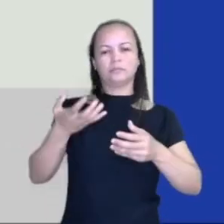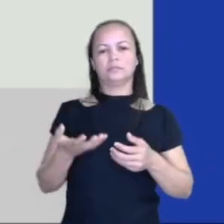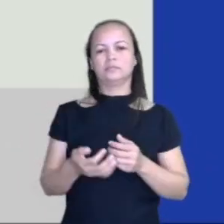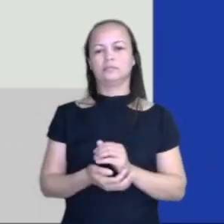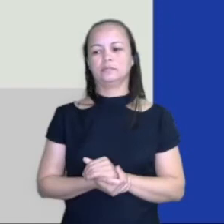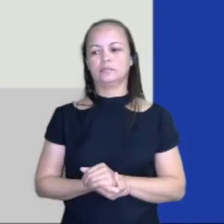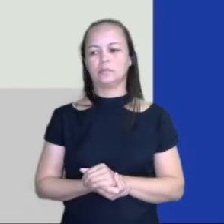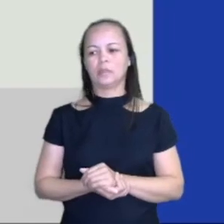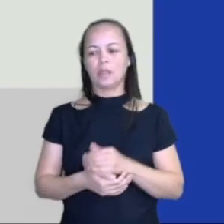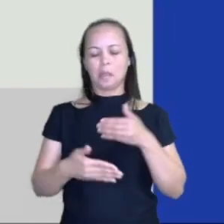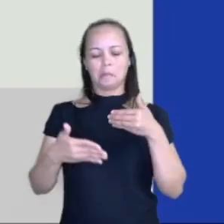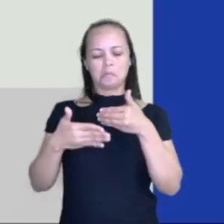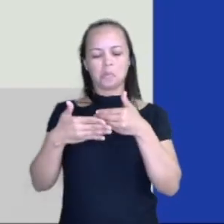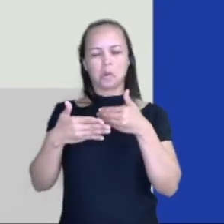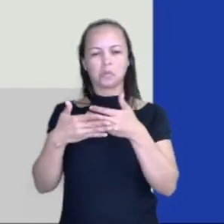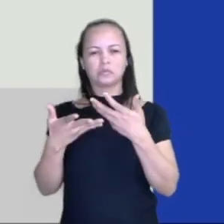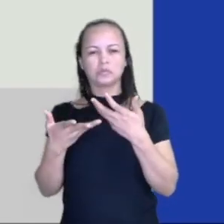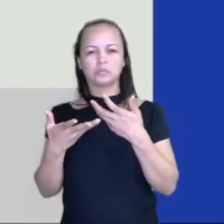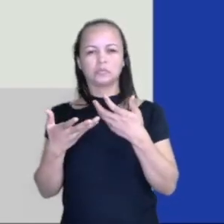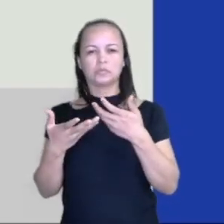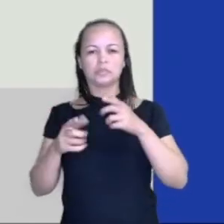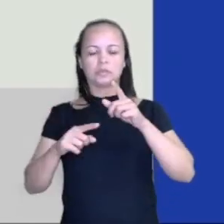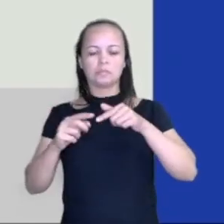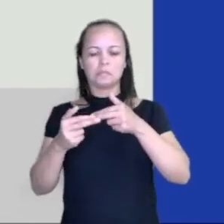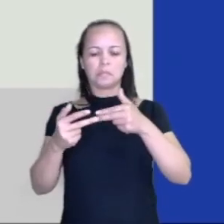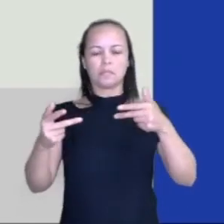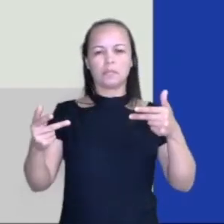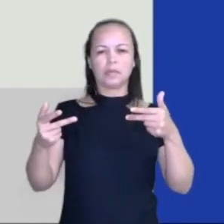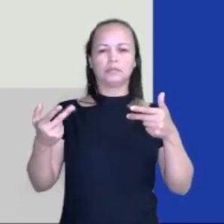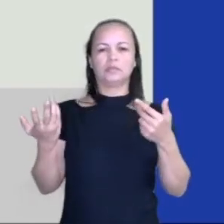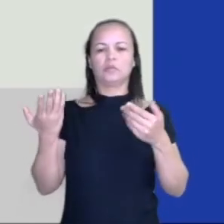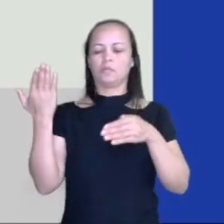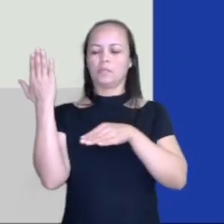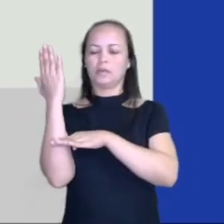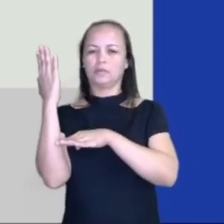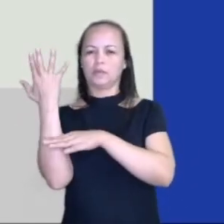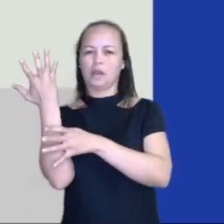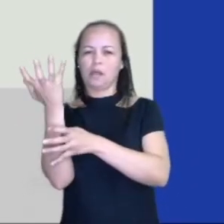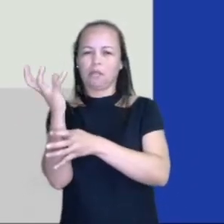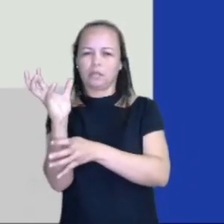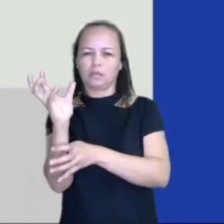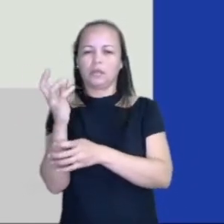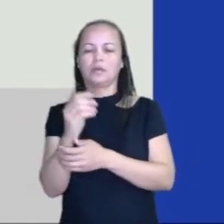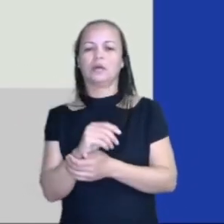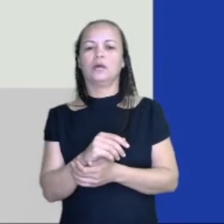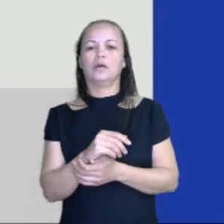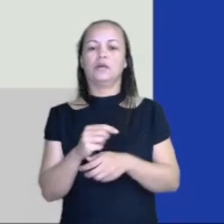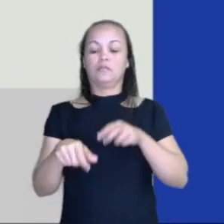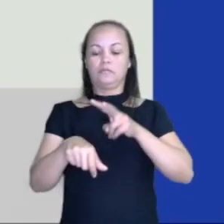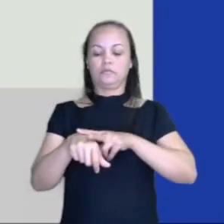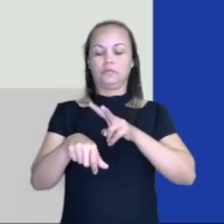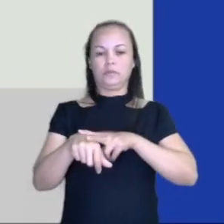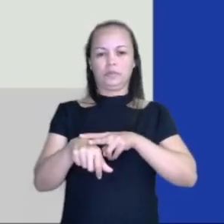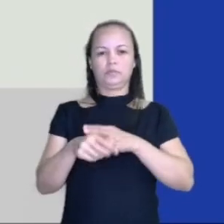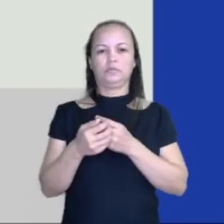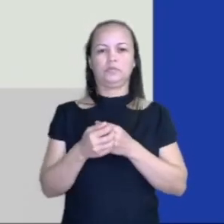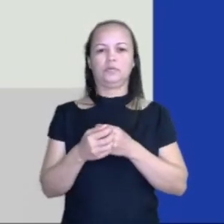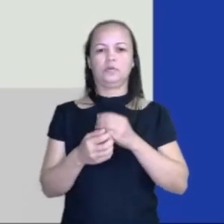o próximo de materiais como madeira seca vidro